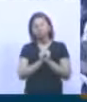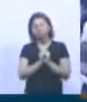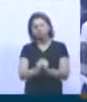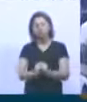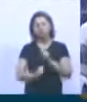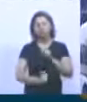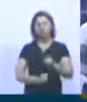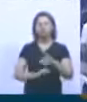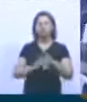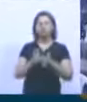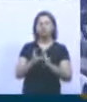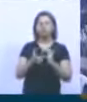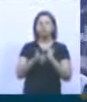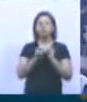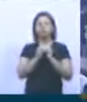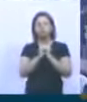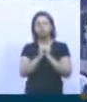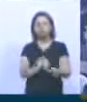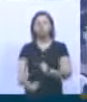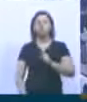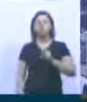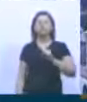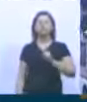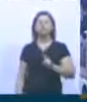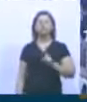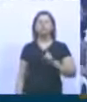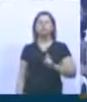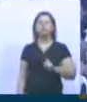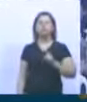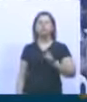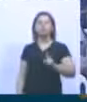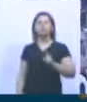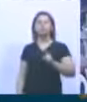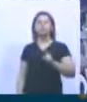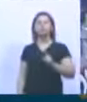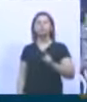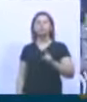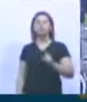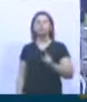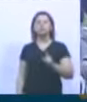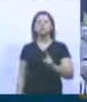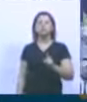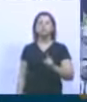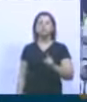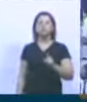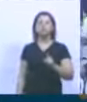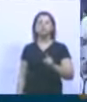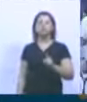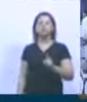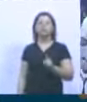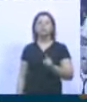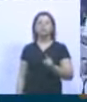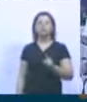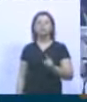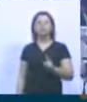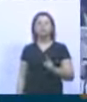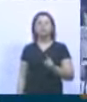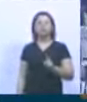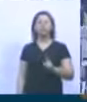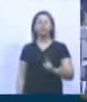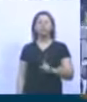estou, contigo estou. Isso, canta junto e com creia, todo o seu coração e a sua voz. E aqui